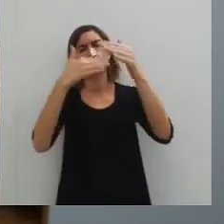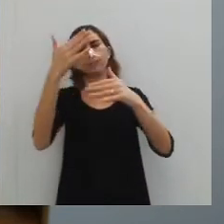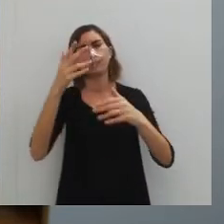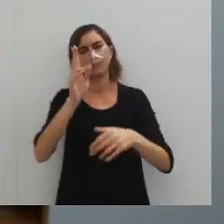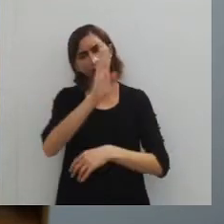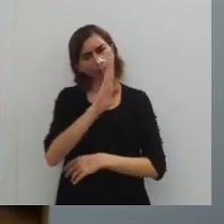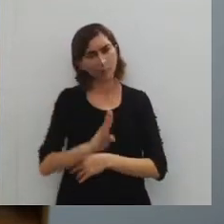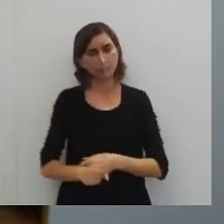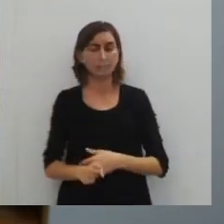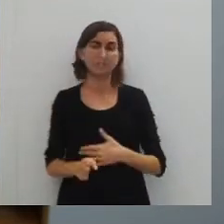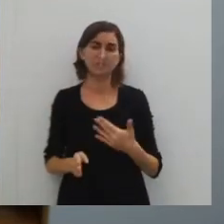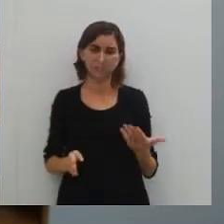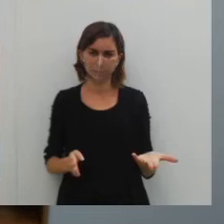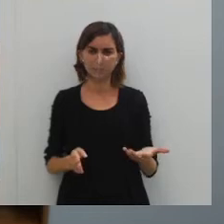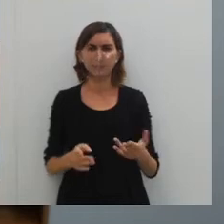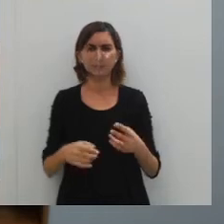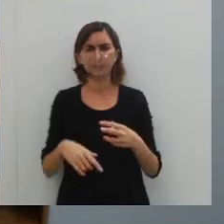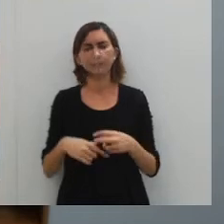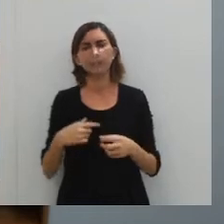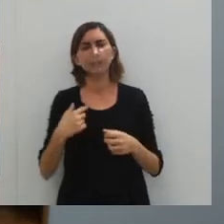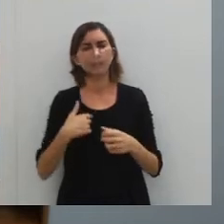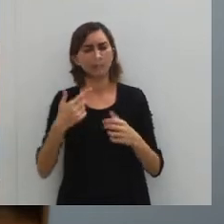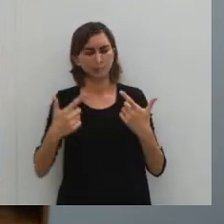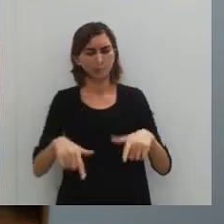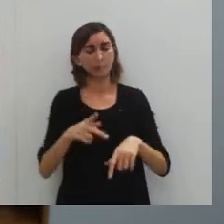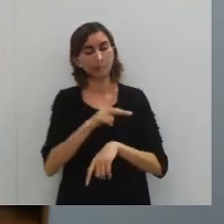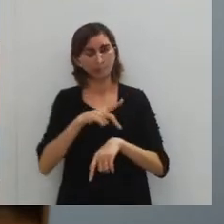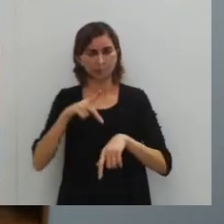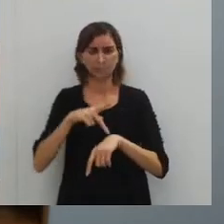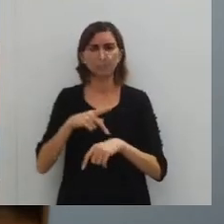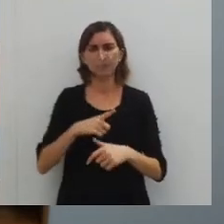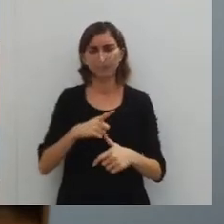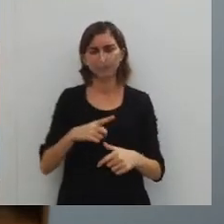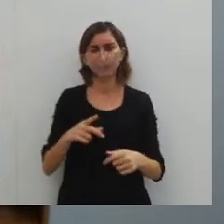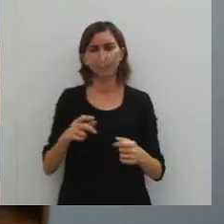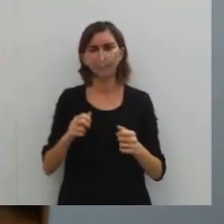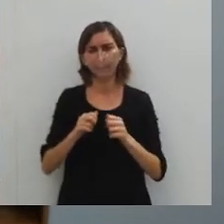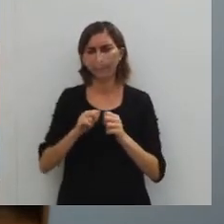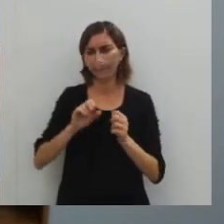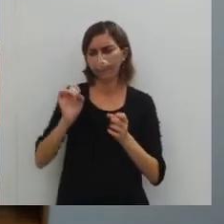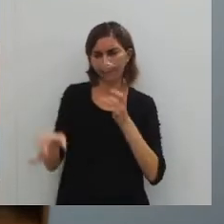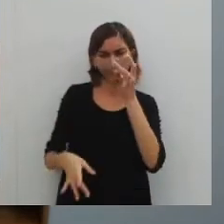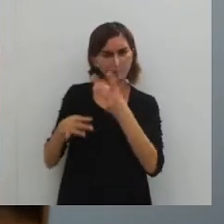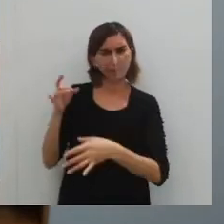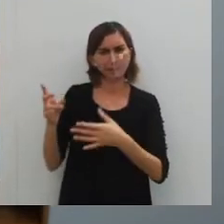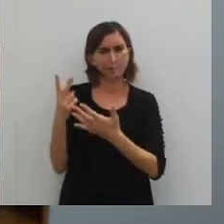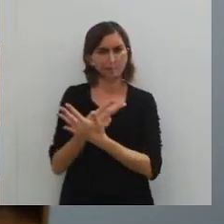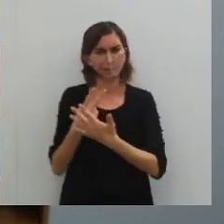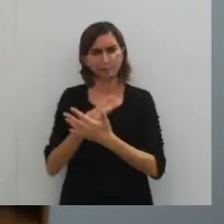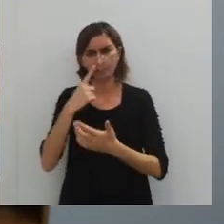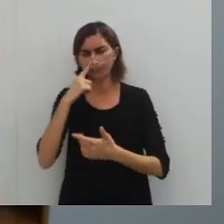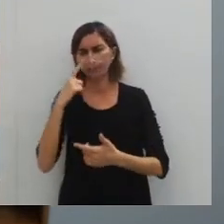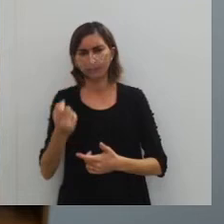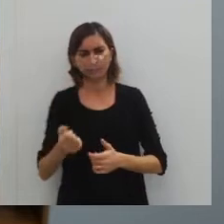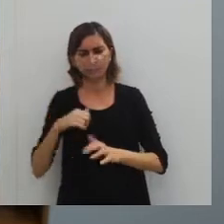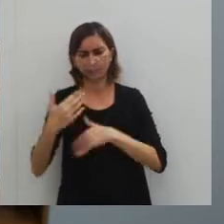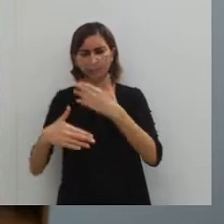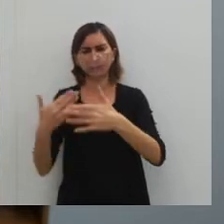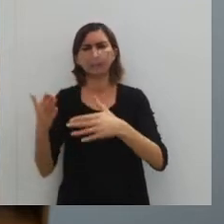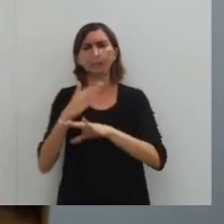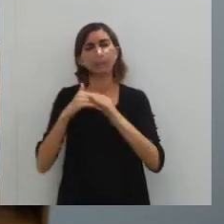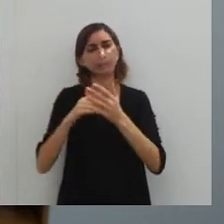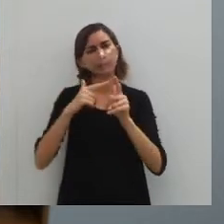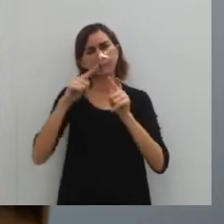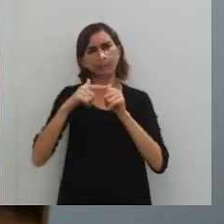é o Brasil, certo? Onde o descarte irregular do lixo gera todos